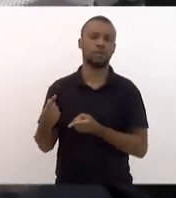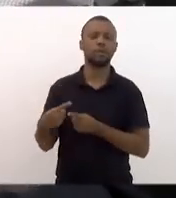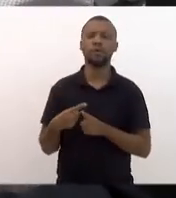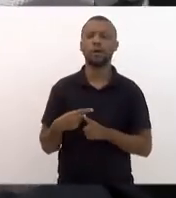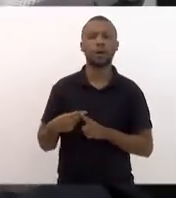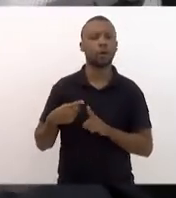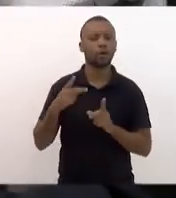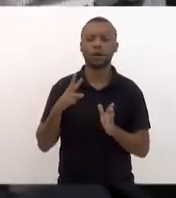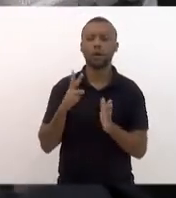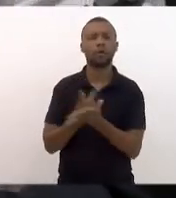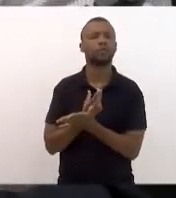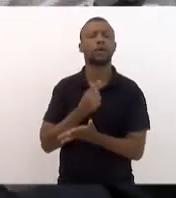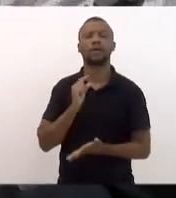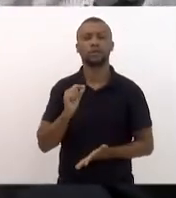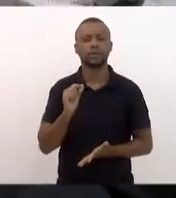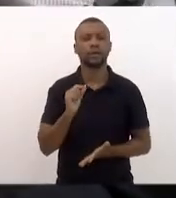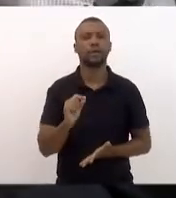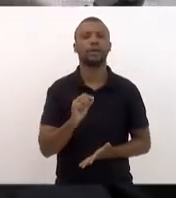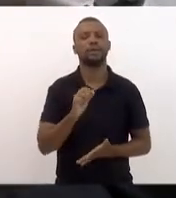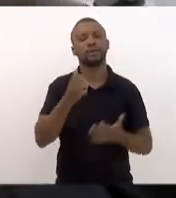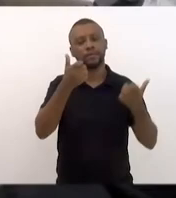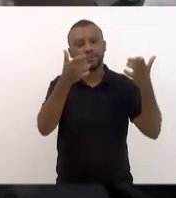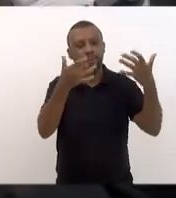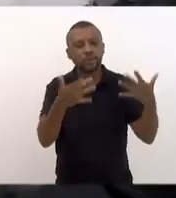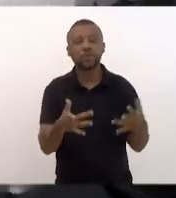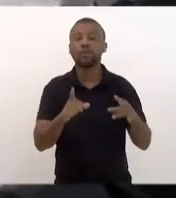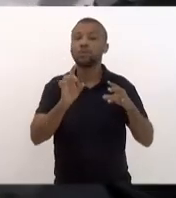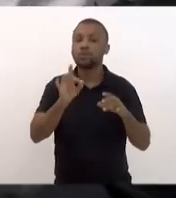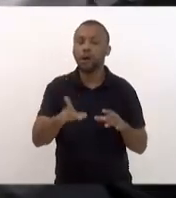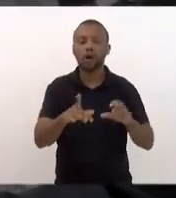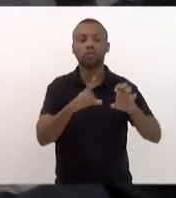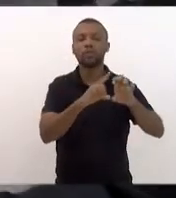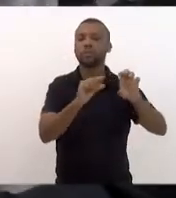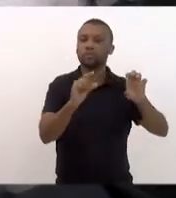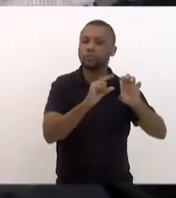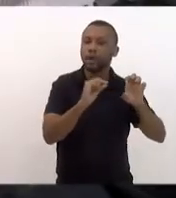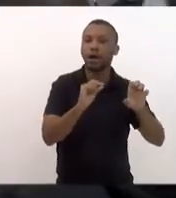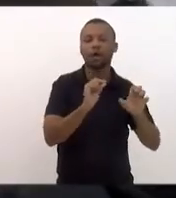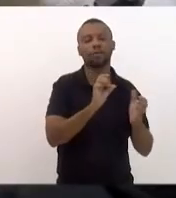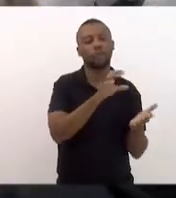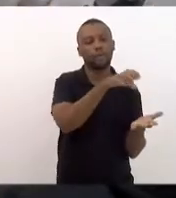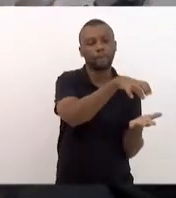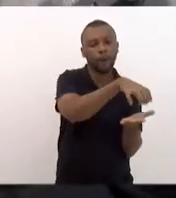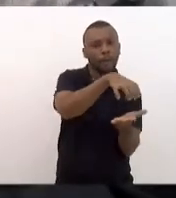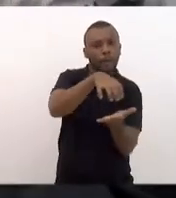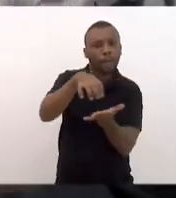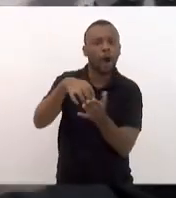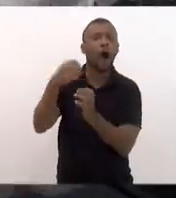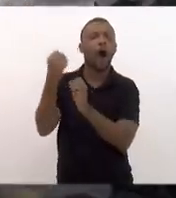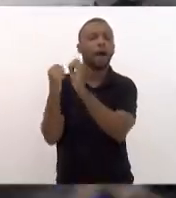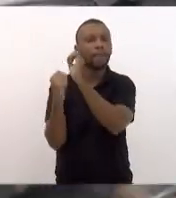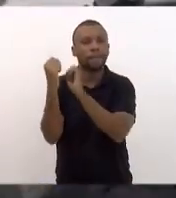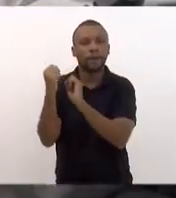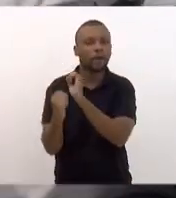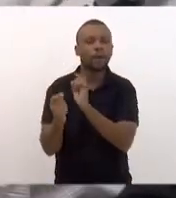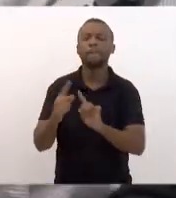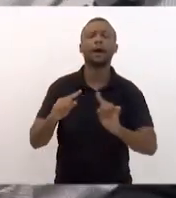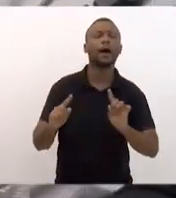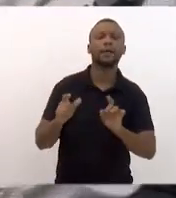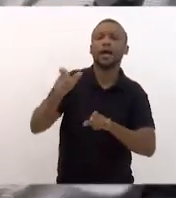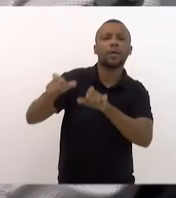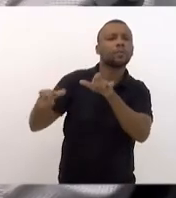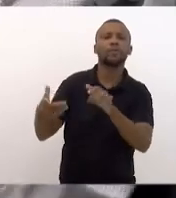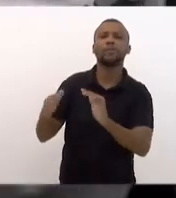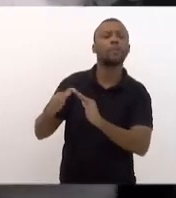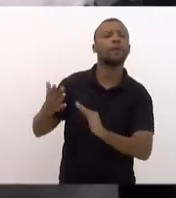é o seguinte, se falou só nos empreendimentos, nas instalações de indústria, de empresas, isso, aquilo, e as pessoas que vão morar